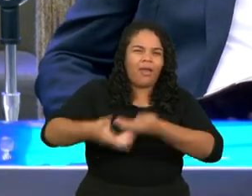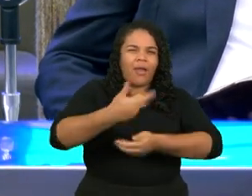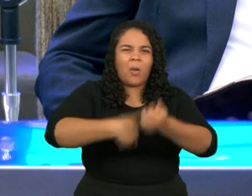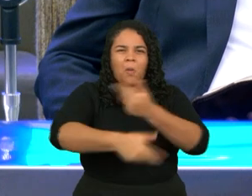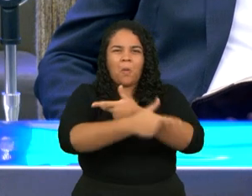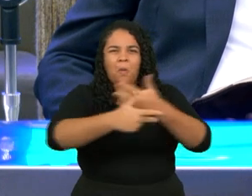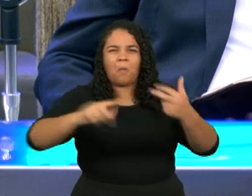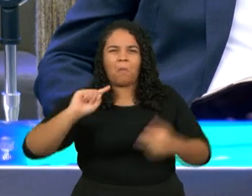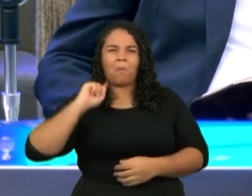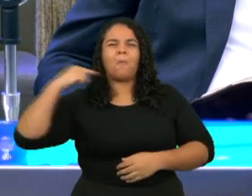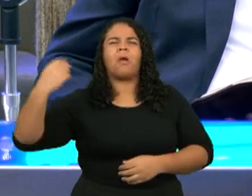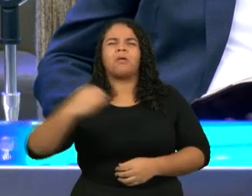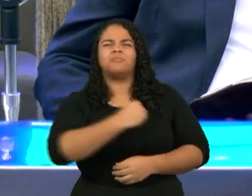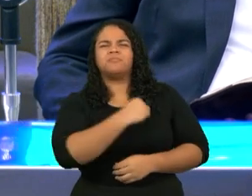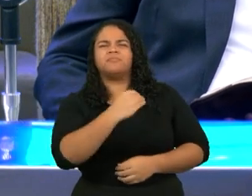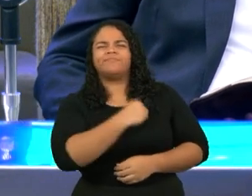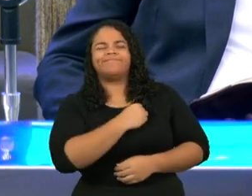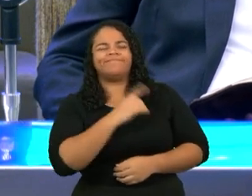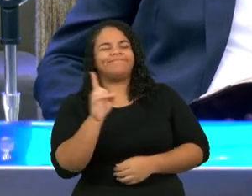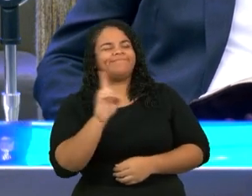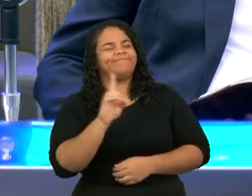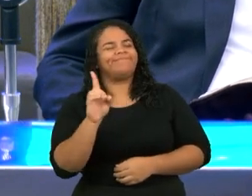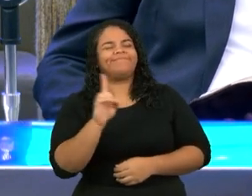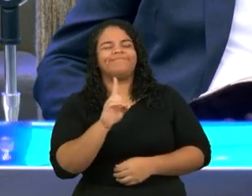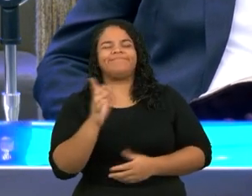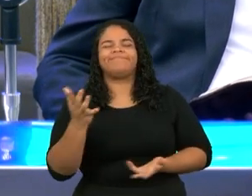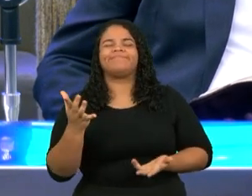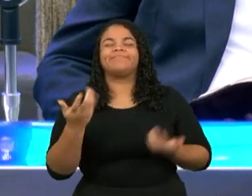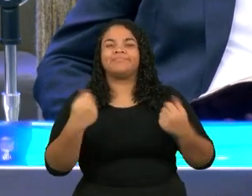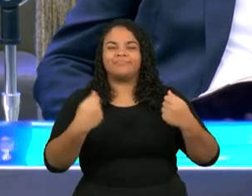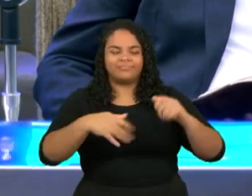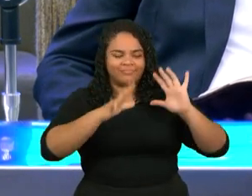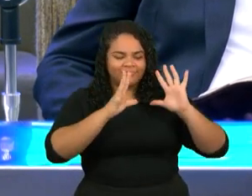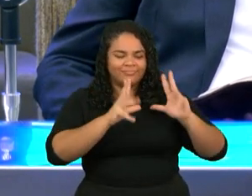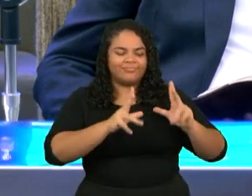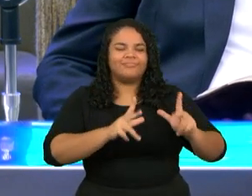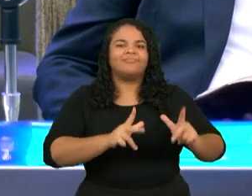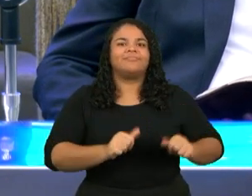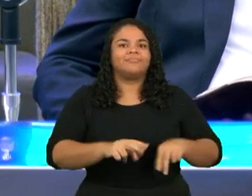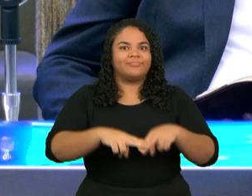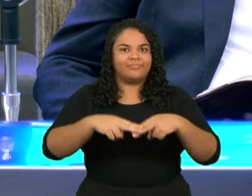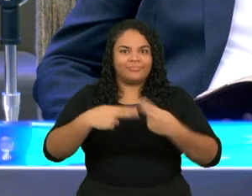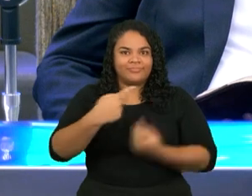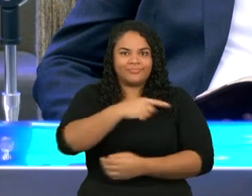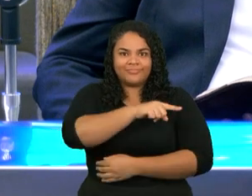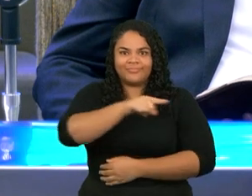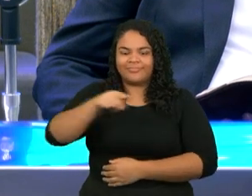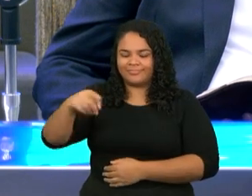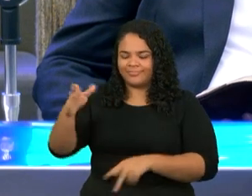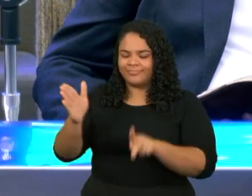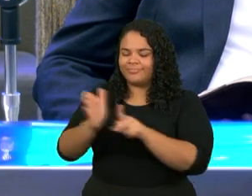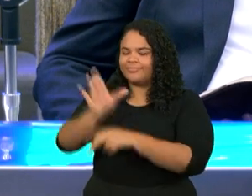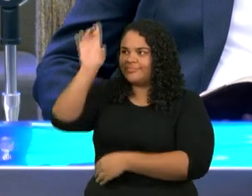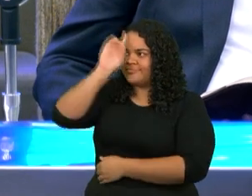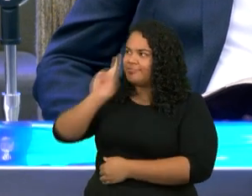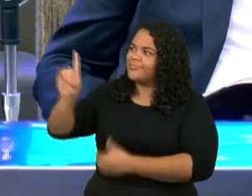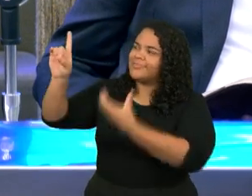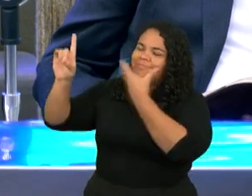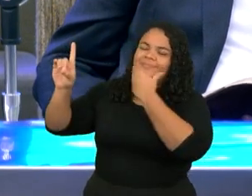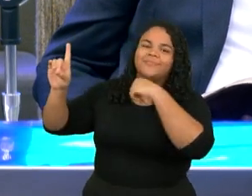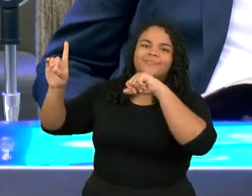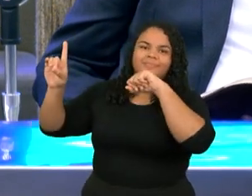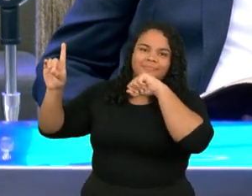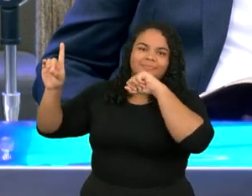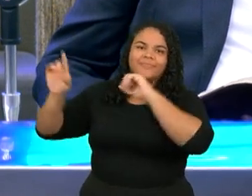vos e eu serei para vós pai e vocereis para mim filhos e filhas diz